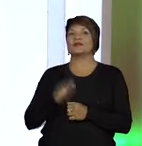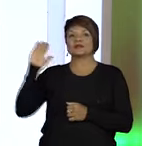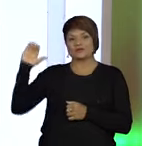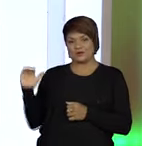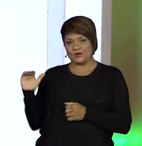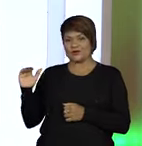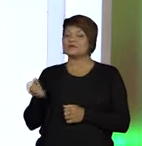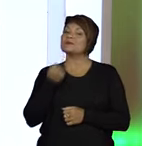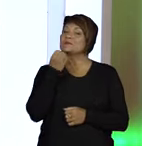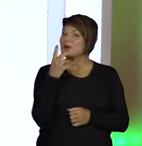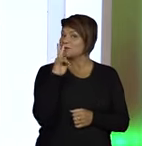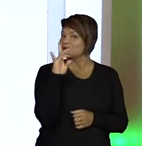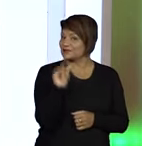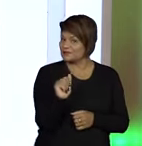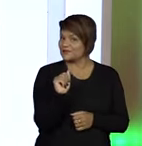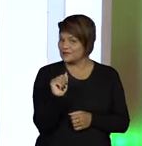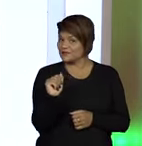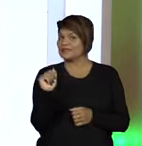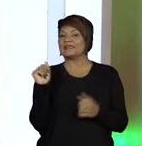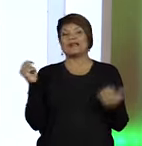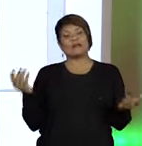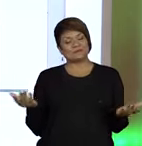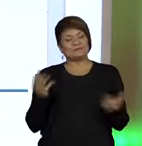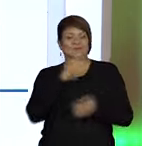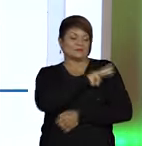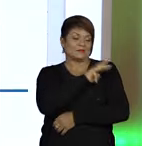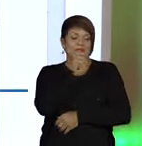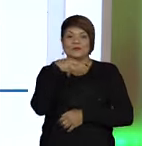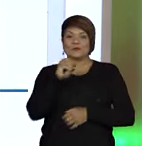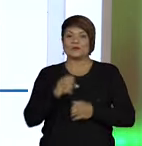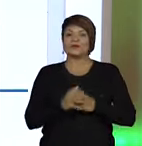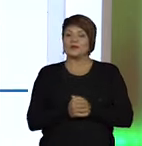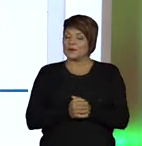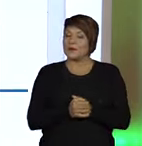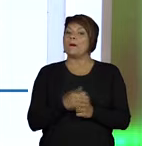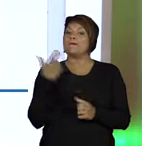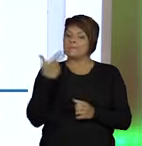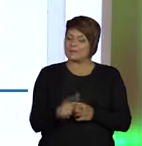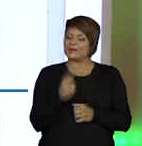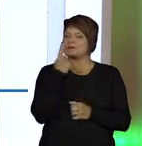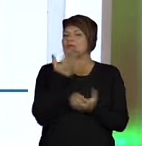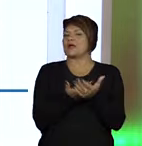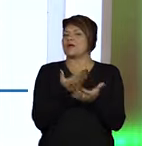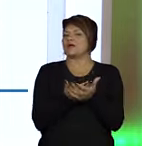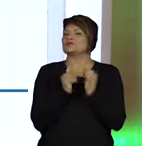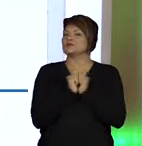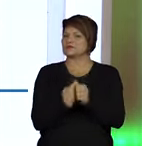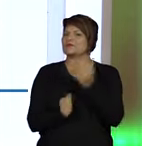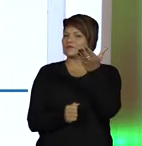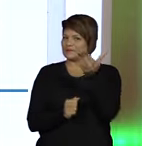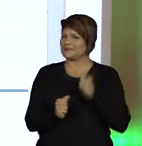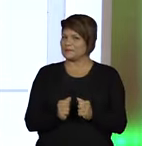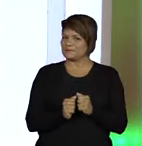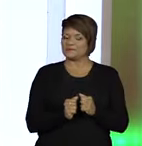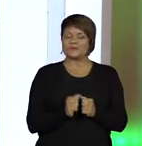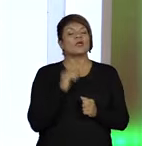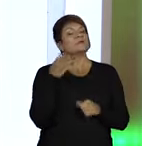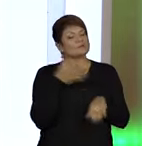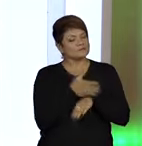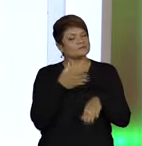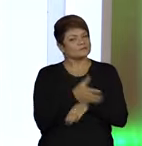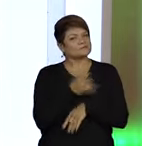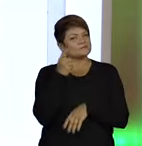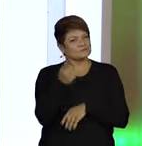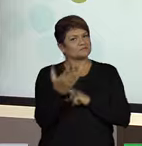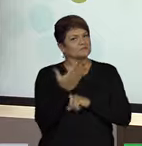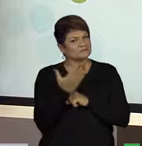dia, galerinha do terceiro ano. Estou aqui para mais uma aula juntinho com vocês. Então, contamos com a participação e a colaboração de todos